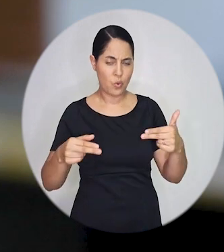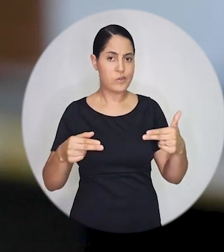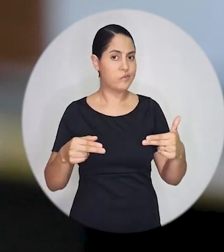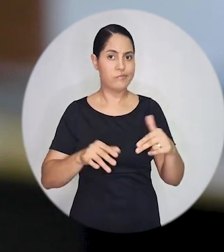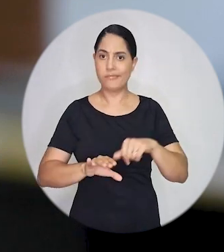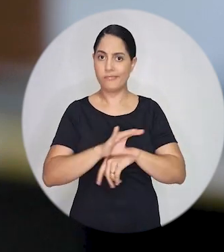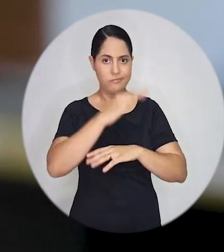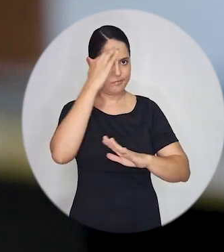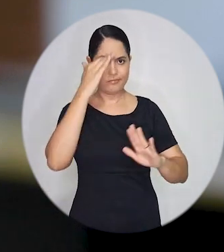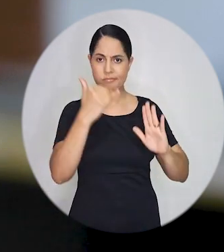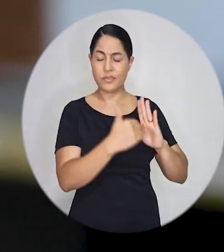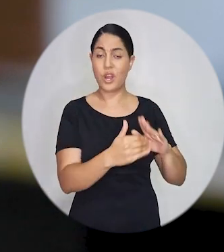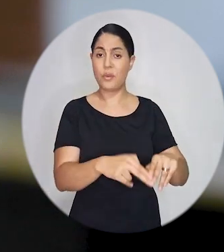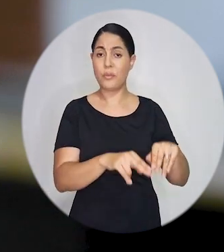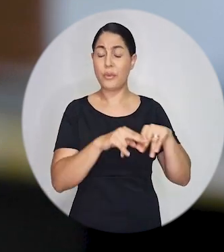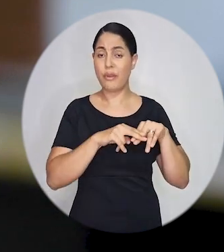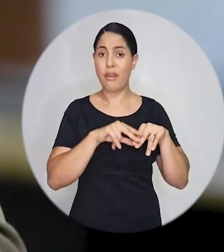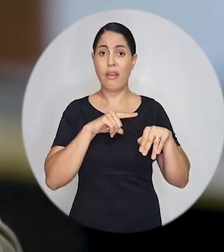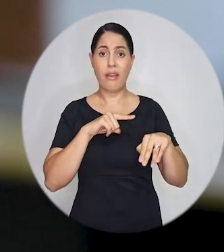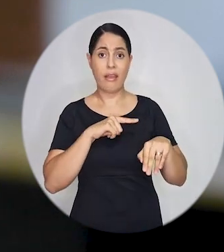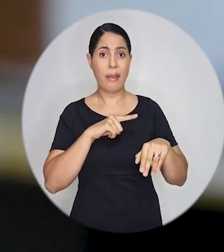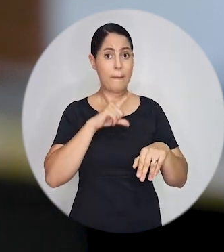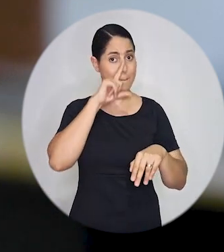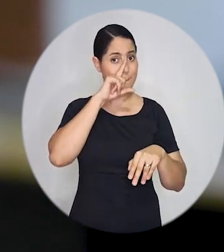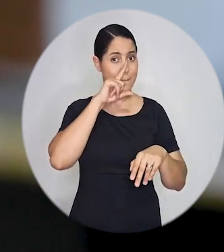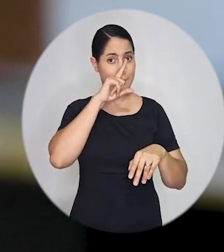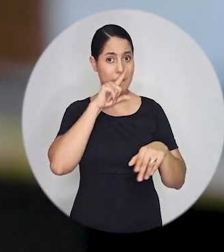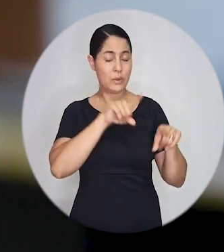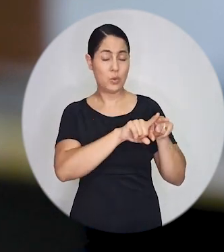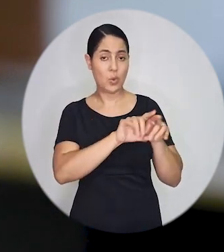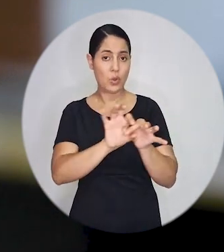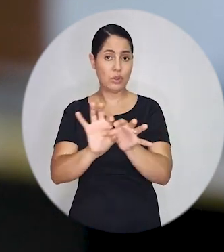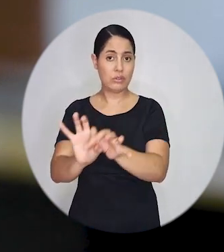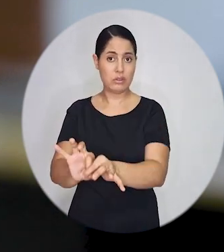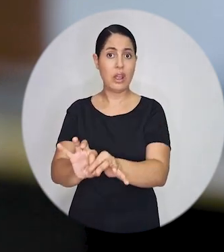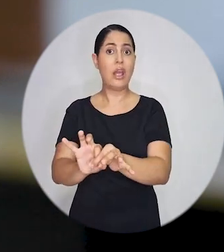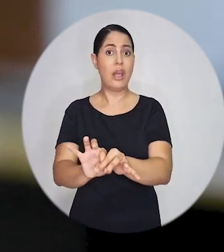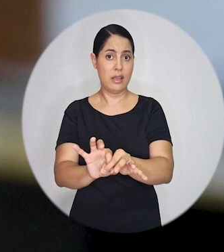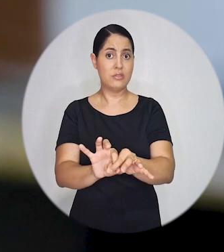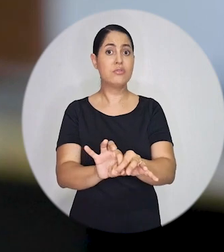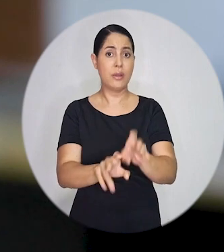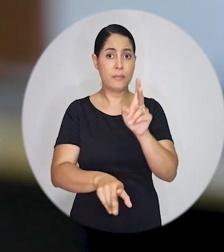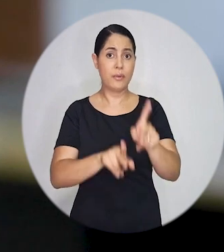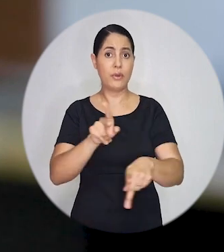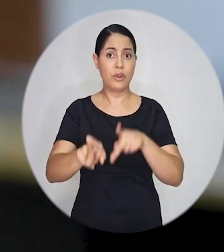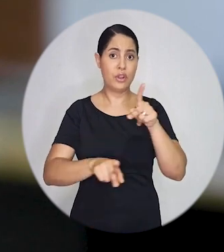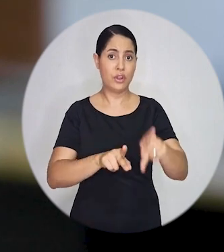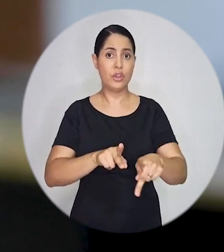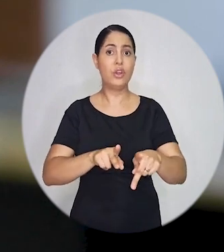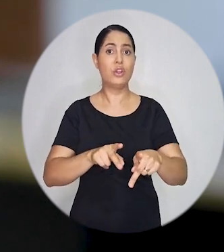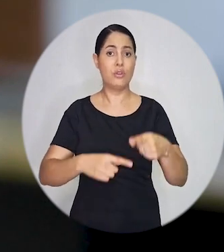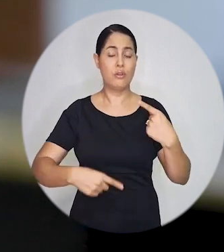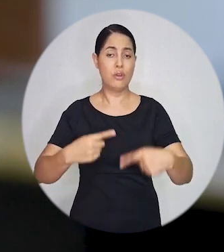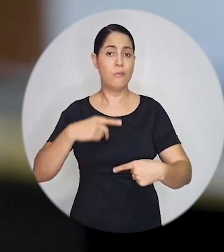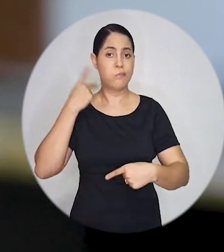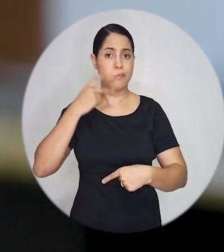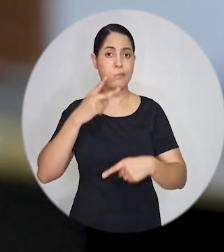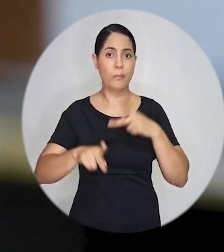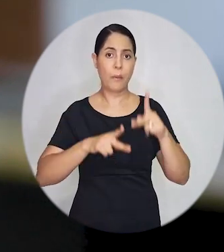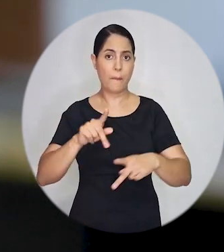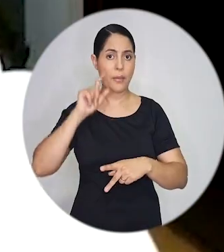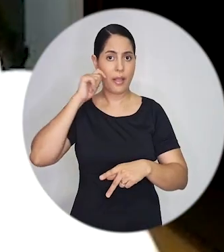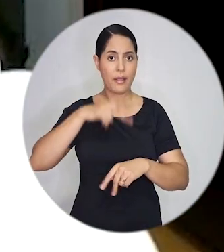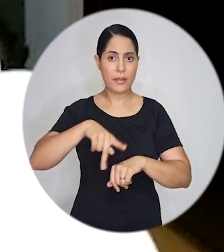coisas inconstitucional, caracterizado pela alta letalidade e desmonte de políticas públicas voltadas à população negra